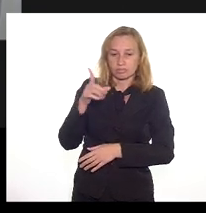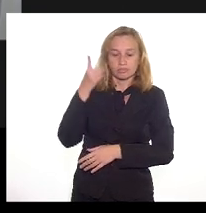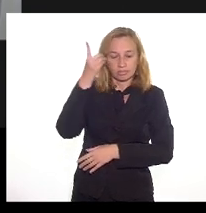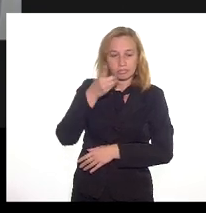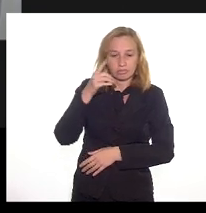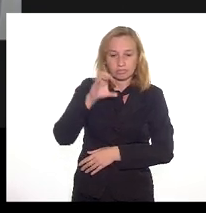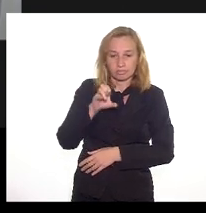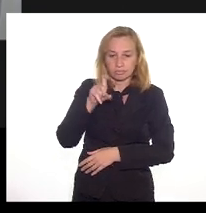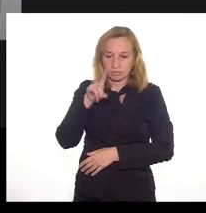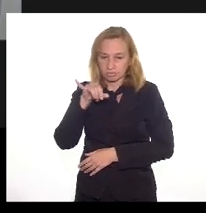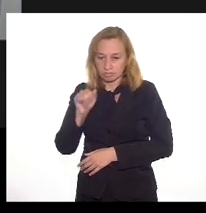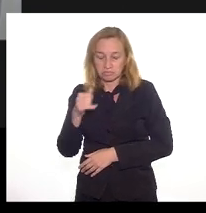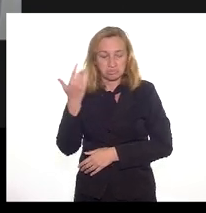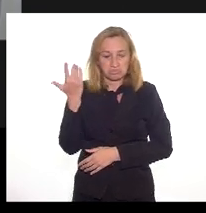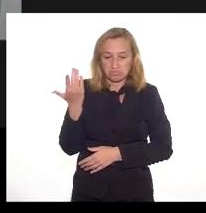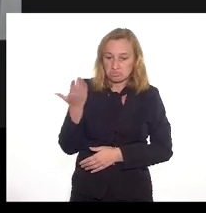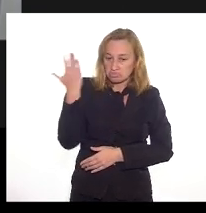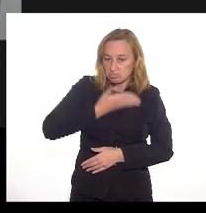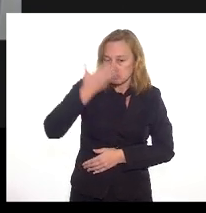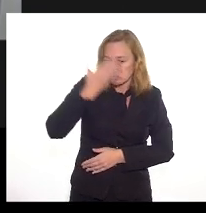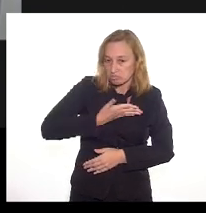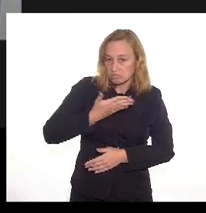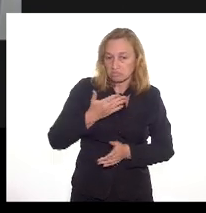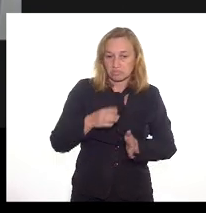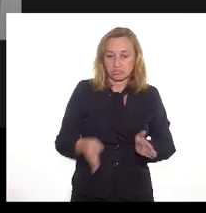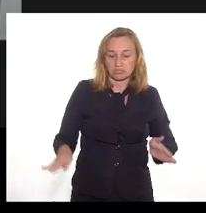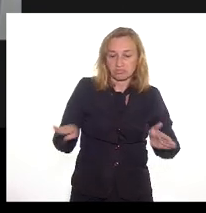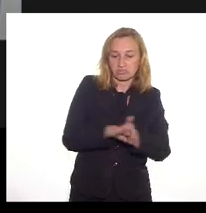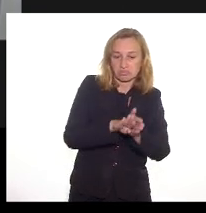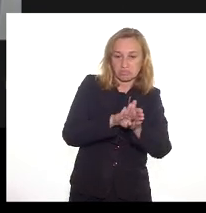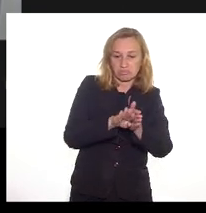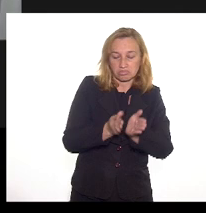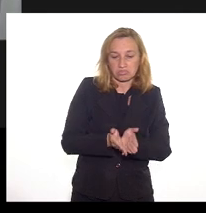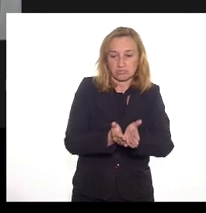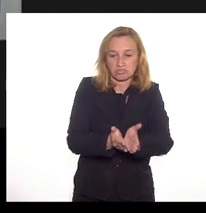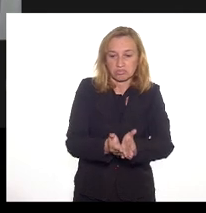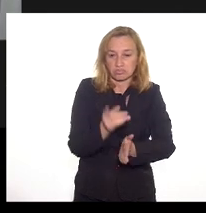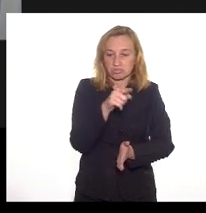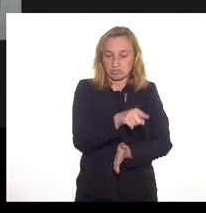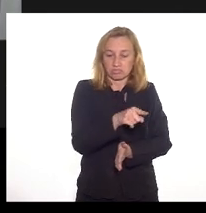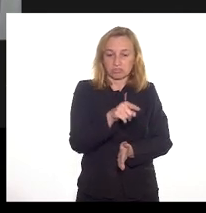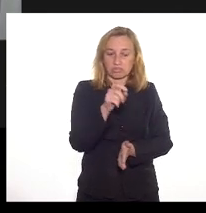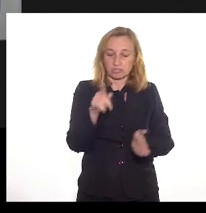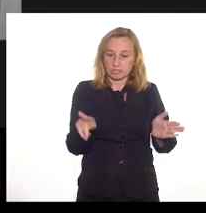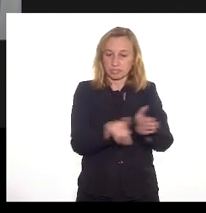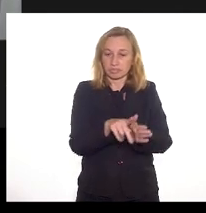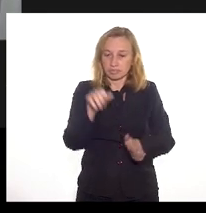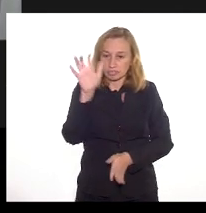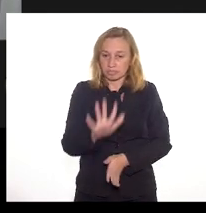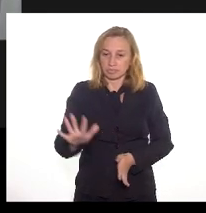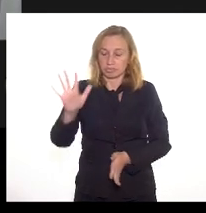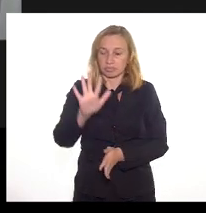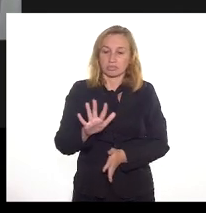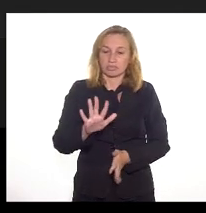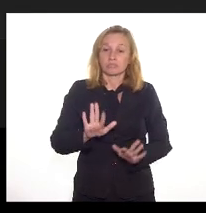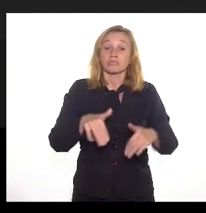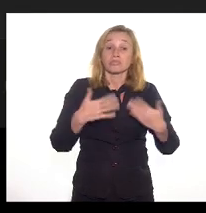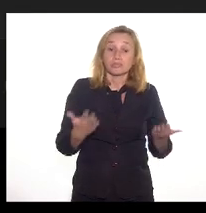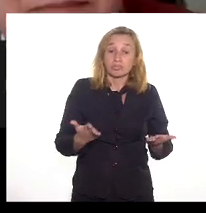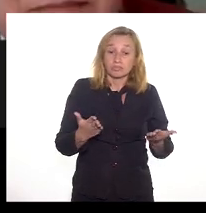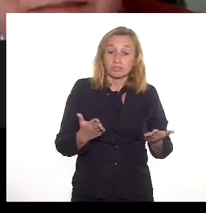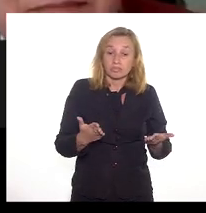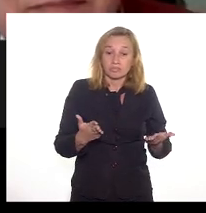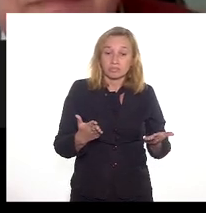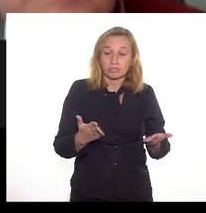nenhuma plataforma naquela lista que seja 100% nacional. Então, qual é a parcela de contribuição no atraso